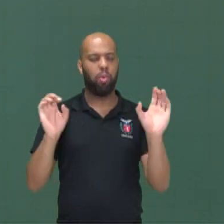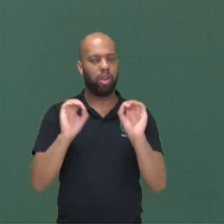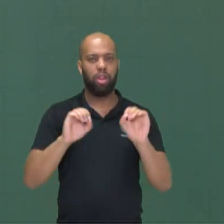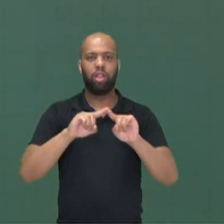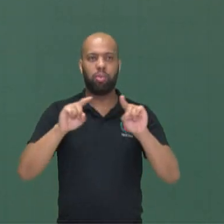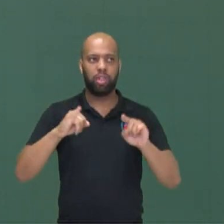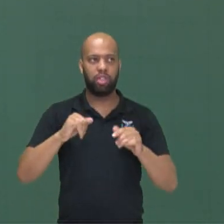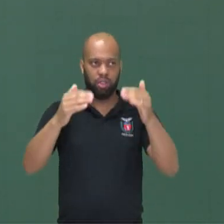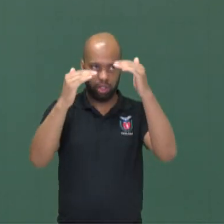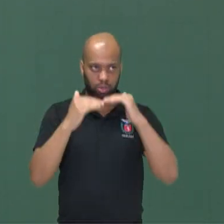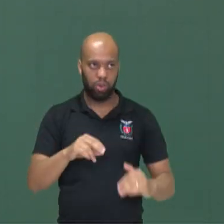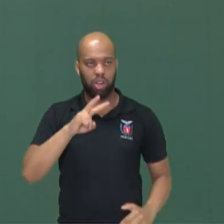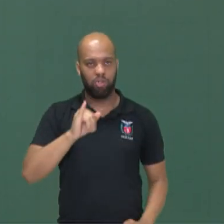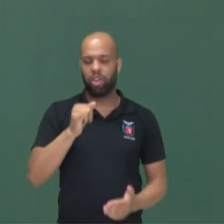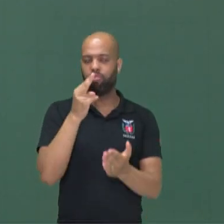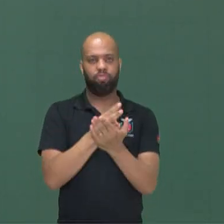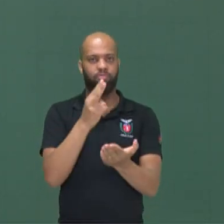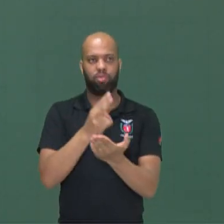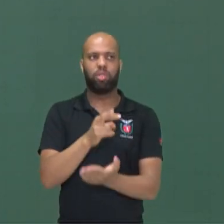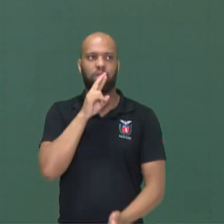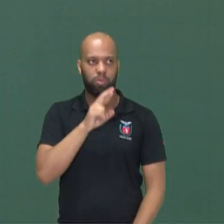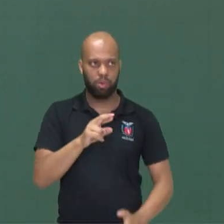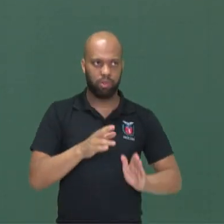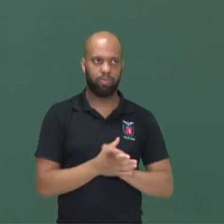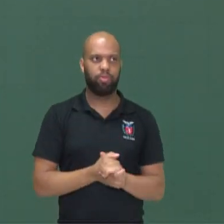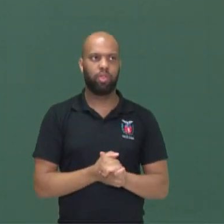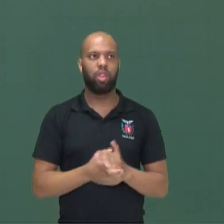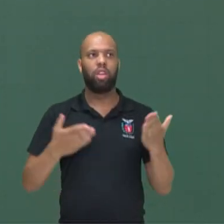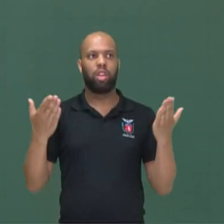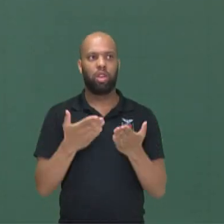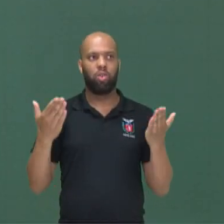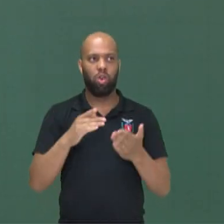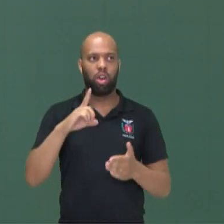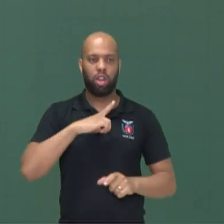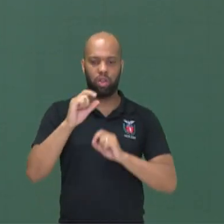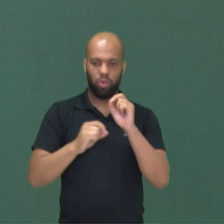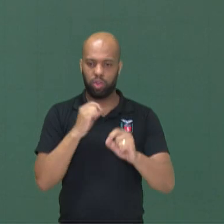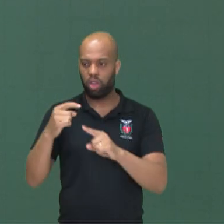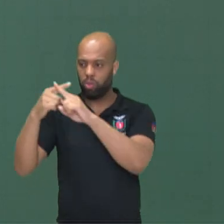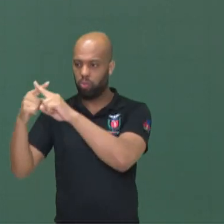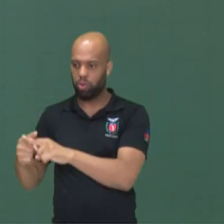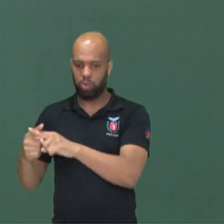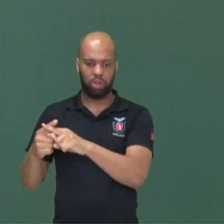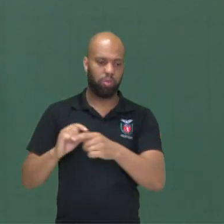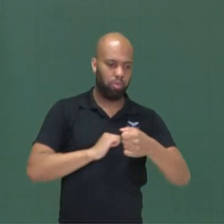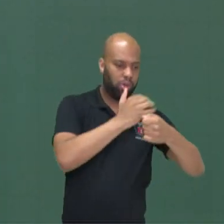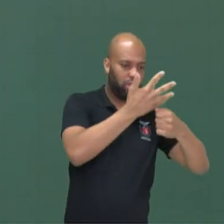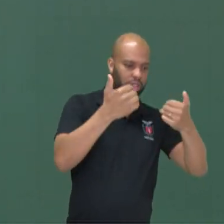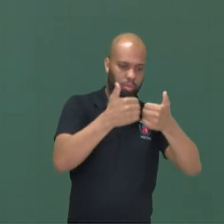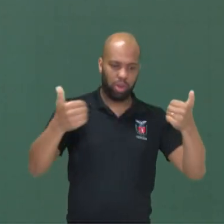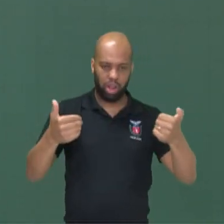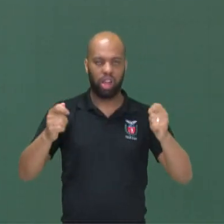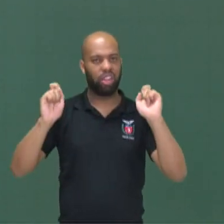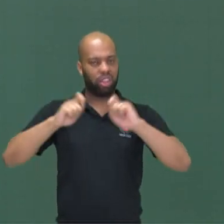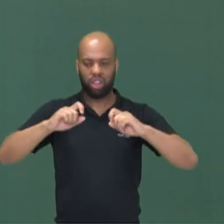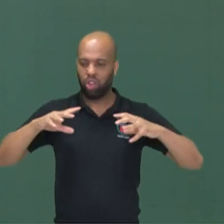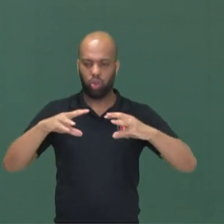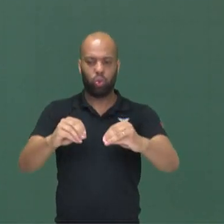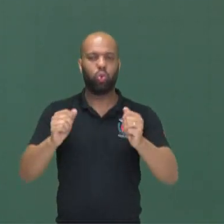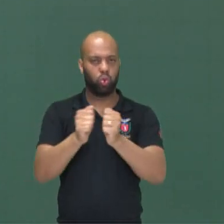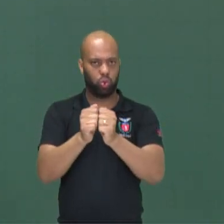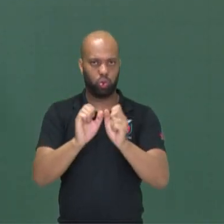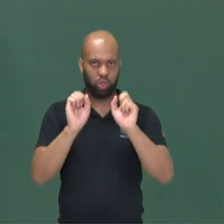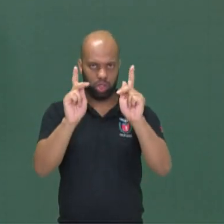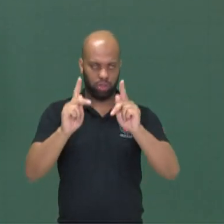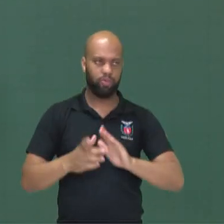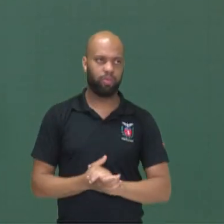fizer na próxima linha, você vai chegar exatamente nesse cálculo. Então, como essa multiplicação está separada dessa potência, eu posso calcular todo mundo junto.